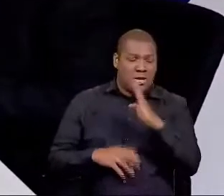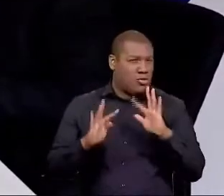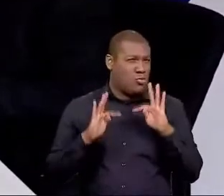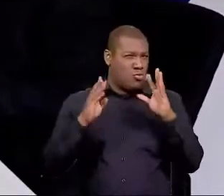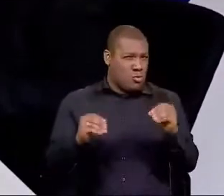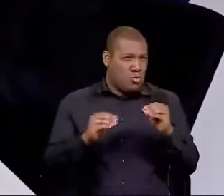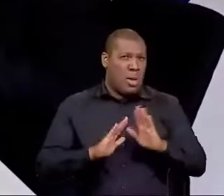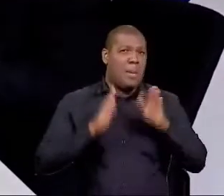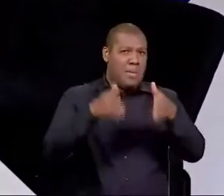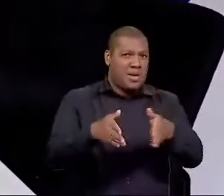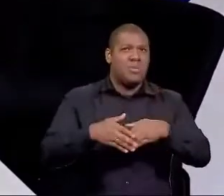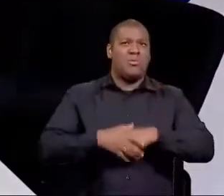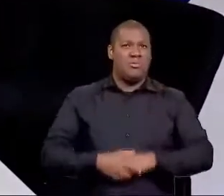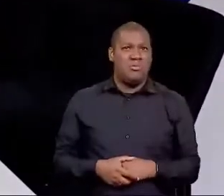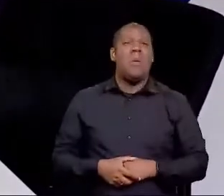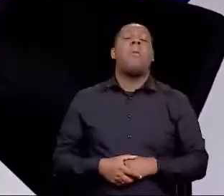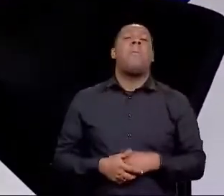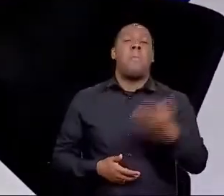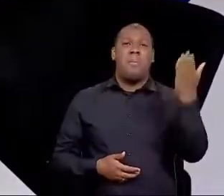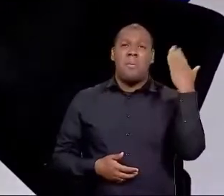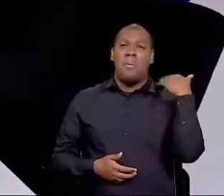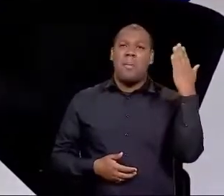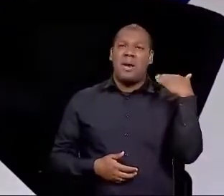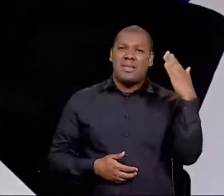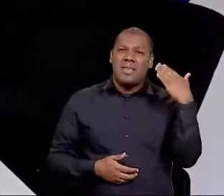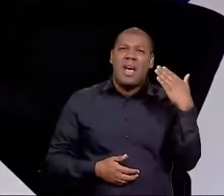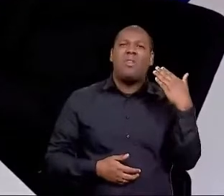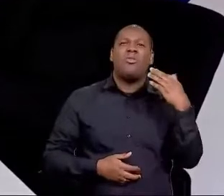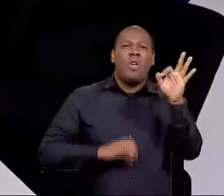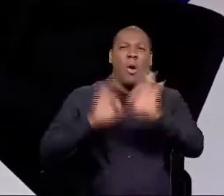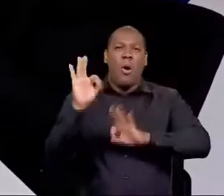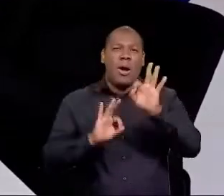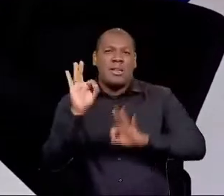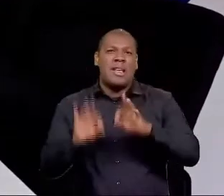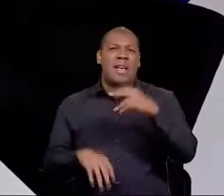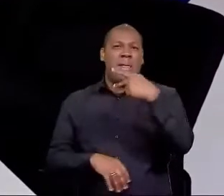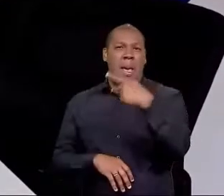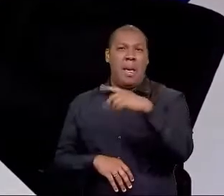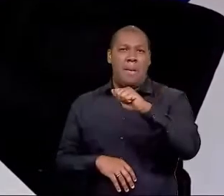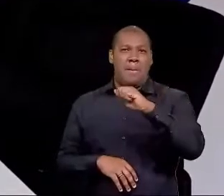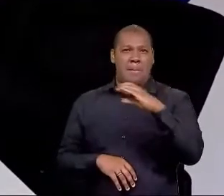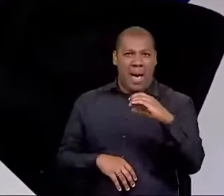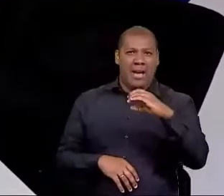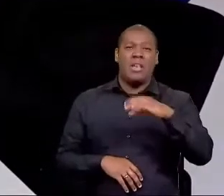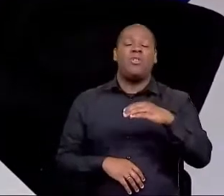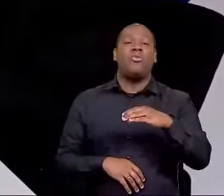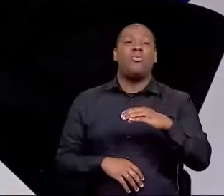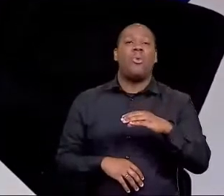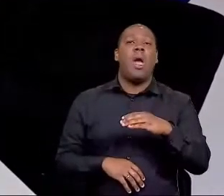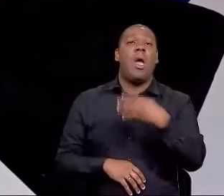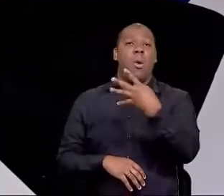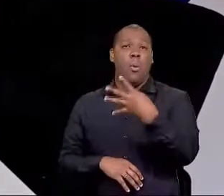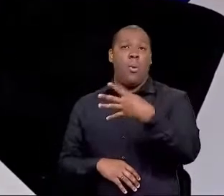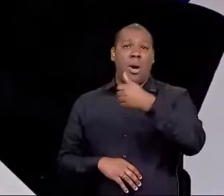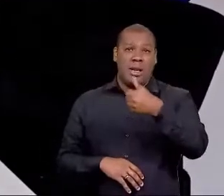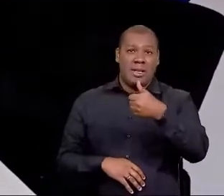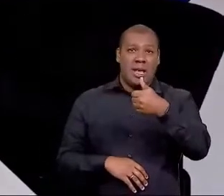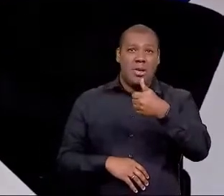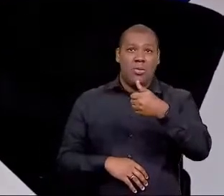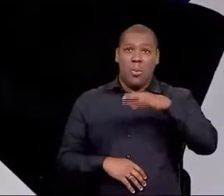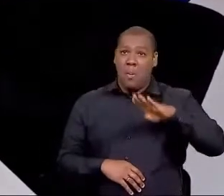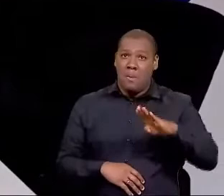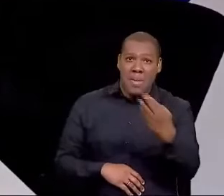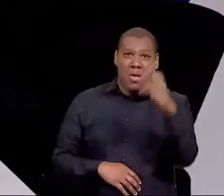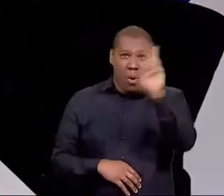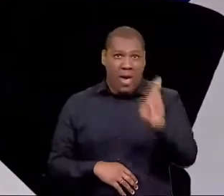fazer um PAC de 41 bilhões de reais envolvendo vários ministérios, e esse dinheiro foi aplicado cada centavo,